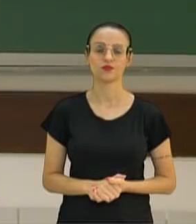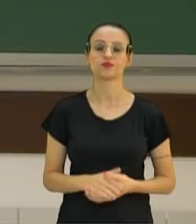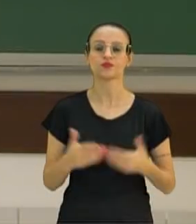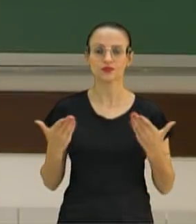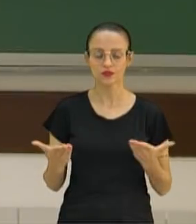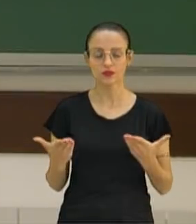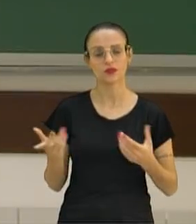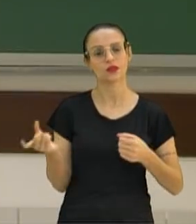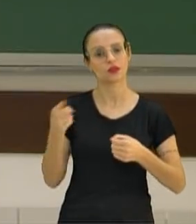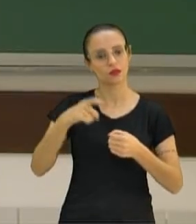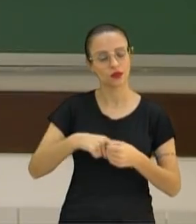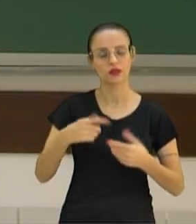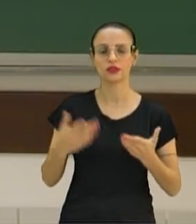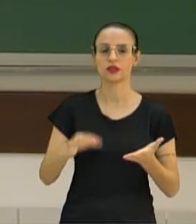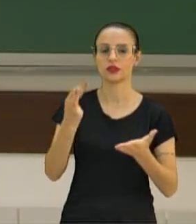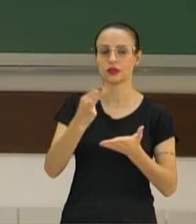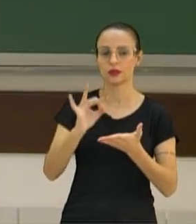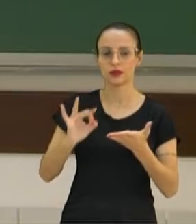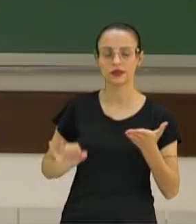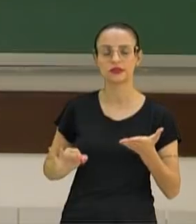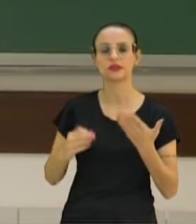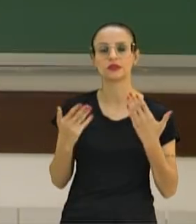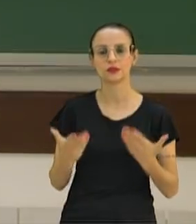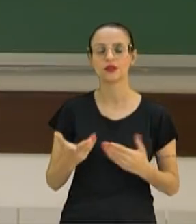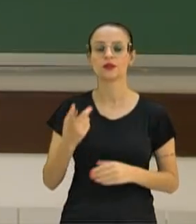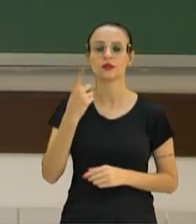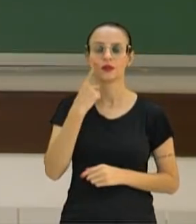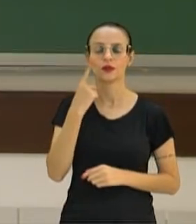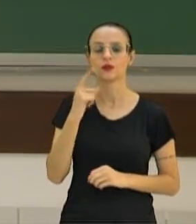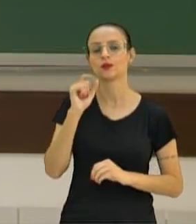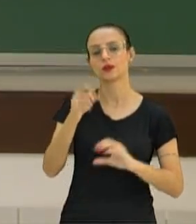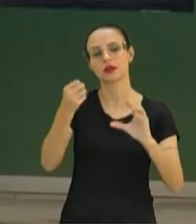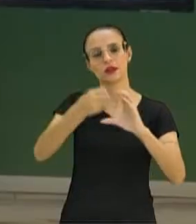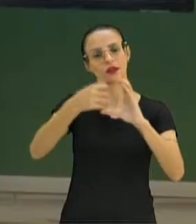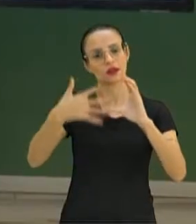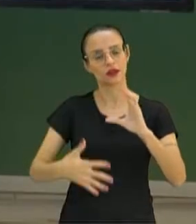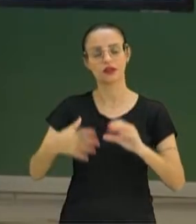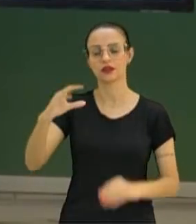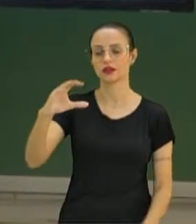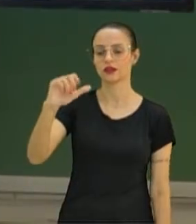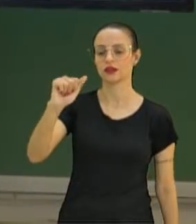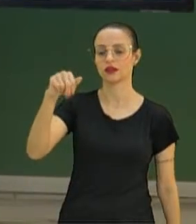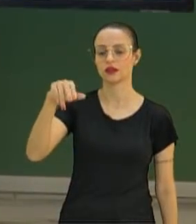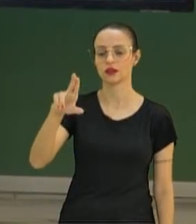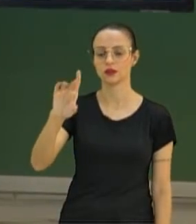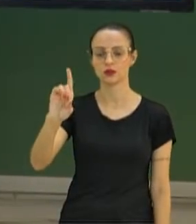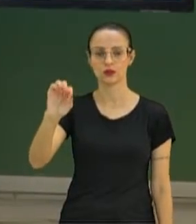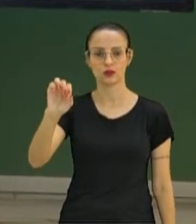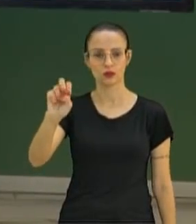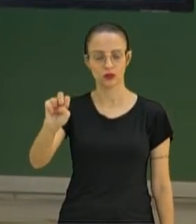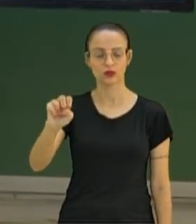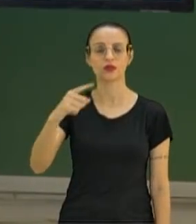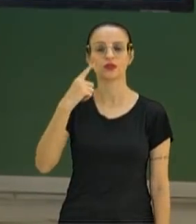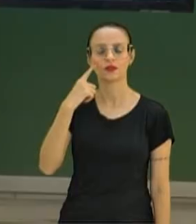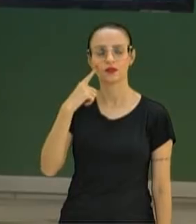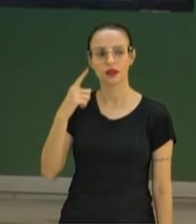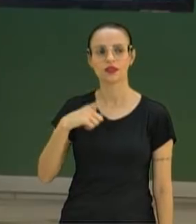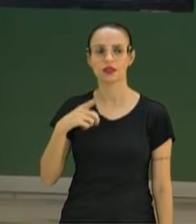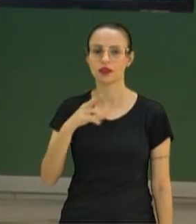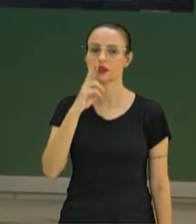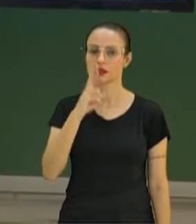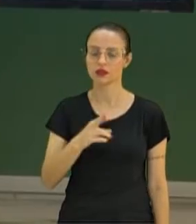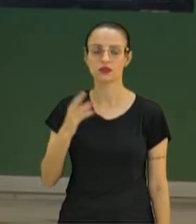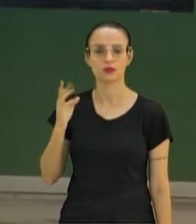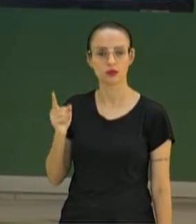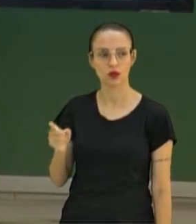Pessoal, a gente volta para a nossa correção aqui, né? Então, aí, qual a característica de Canudos, né? A gente lê as alternativas, a gente encontra a resposta aqui,